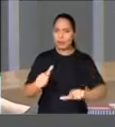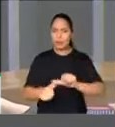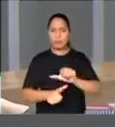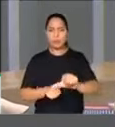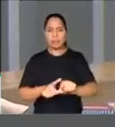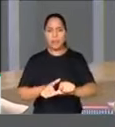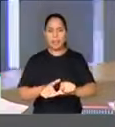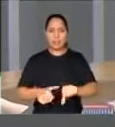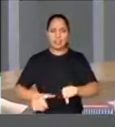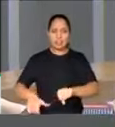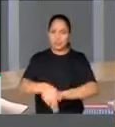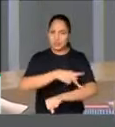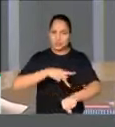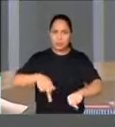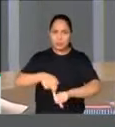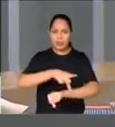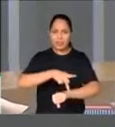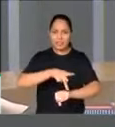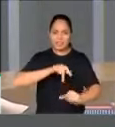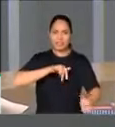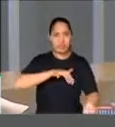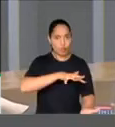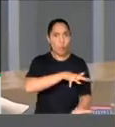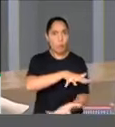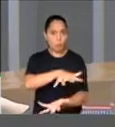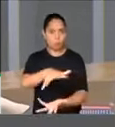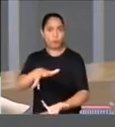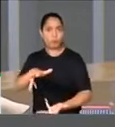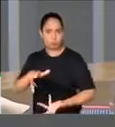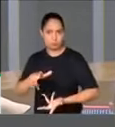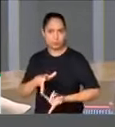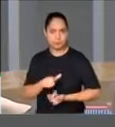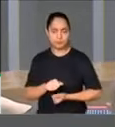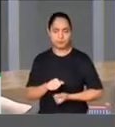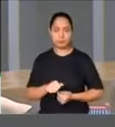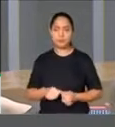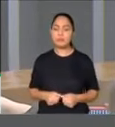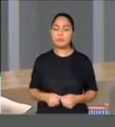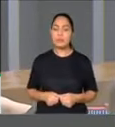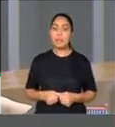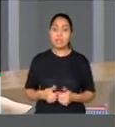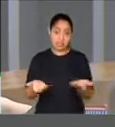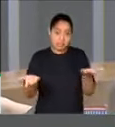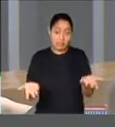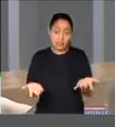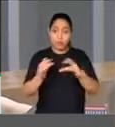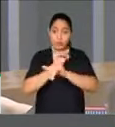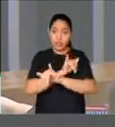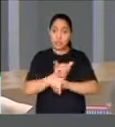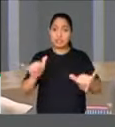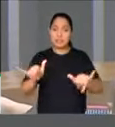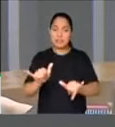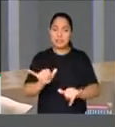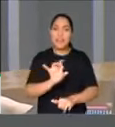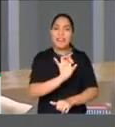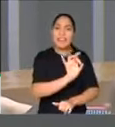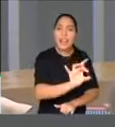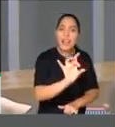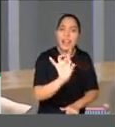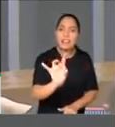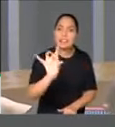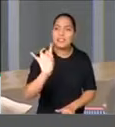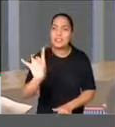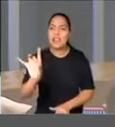de um país e de um planeta inteiro. Então, eu queria dizer que cada um comece a lutar